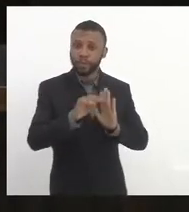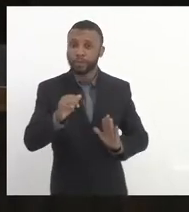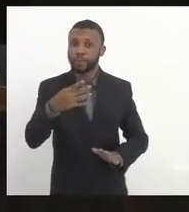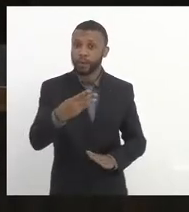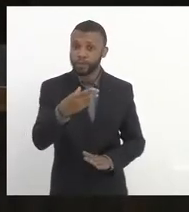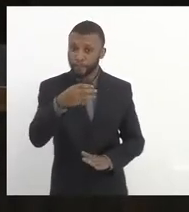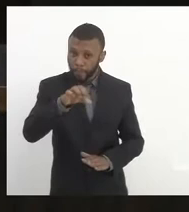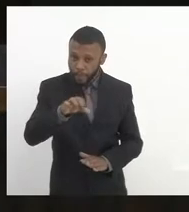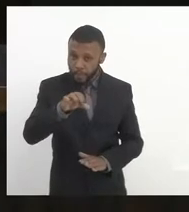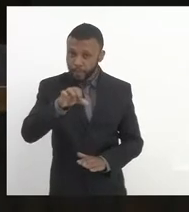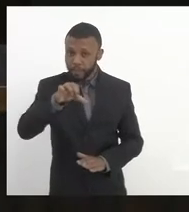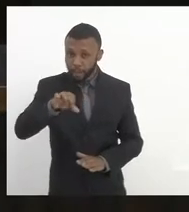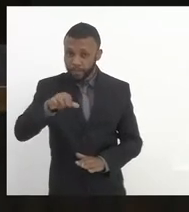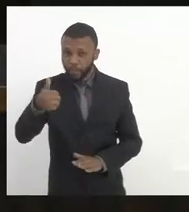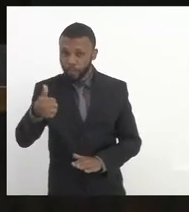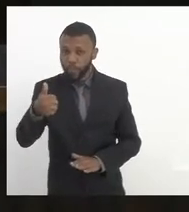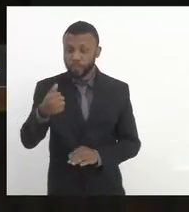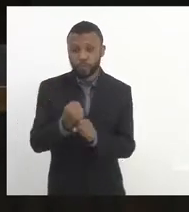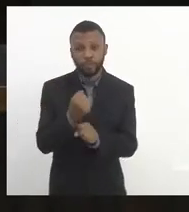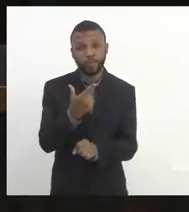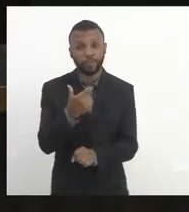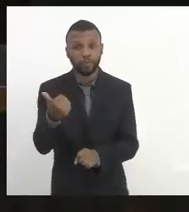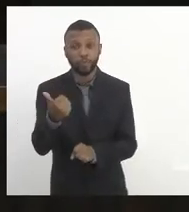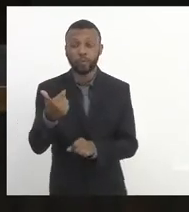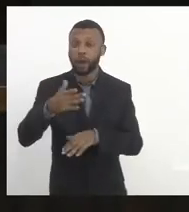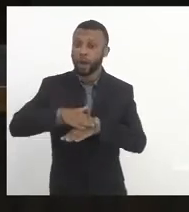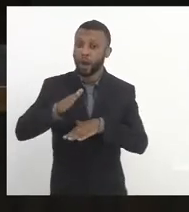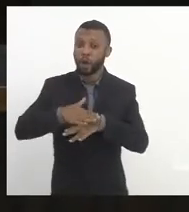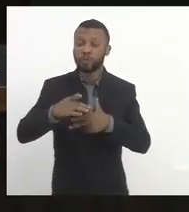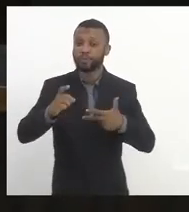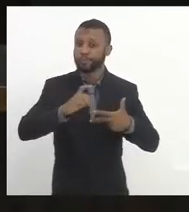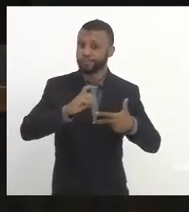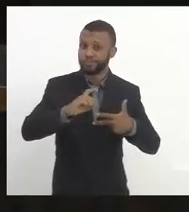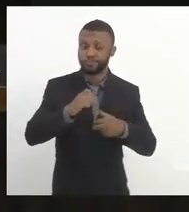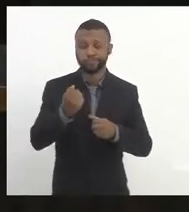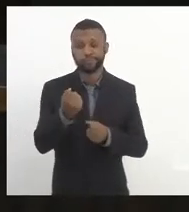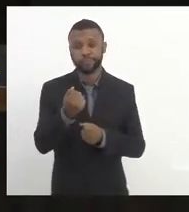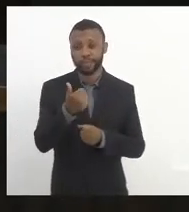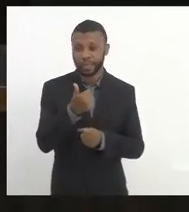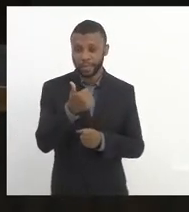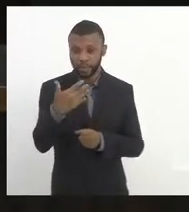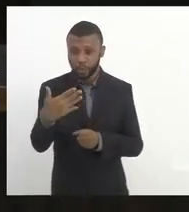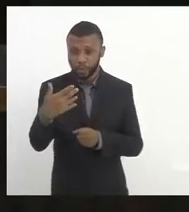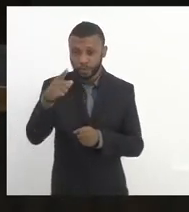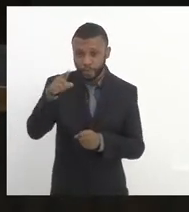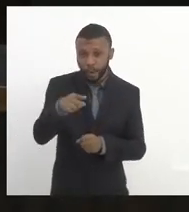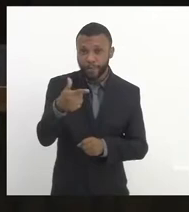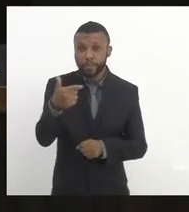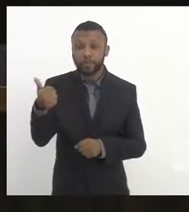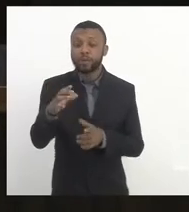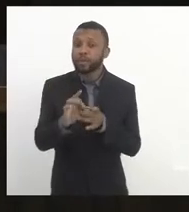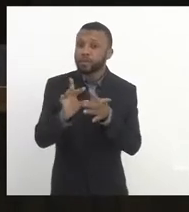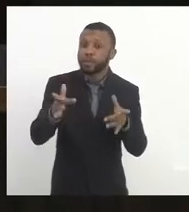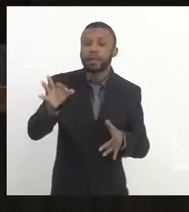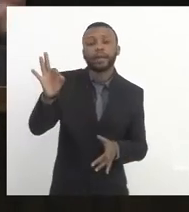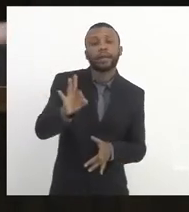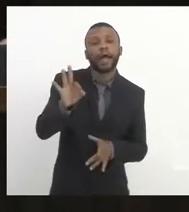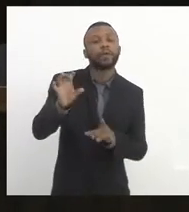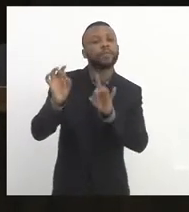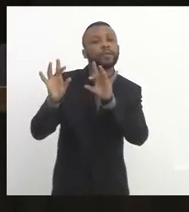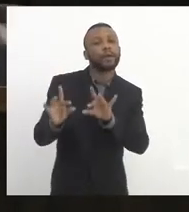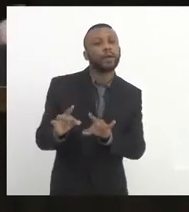4691 de 21, de autoria do Poder Executivo, mensagem 14 de 21, que autoriza a abertura de crédito adicional especial no valor